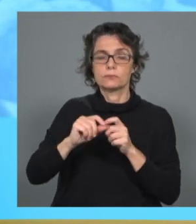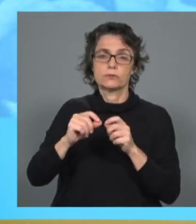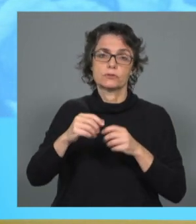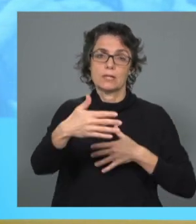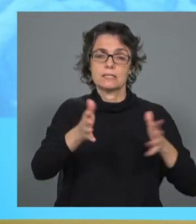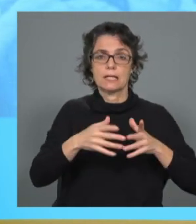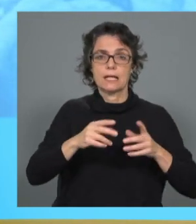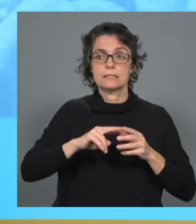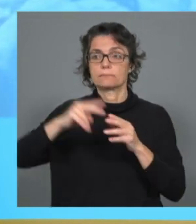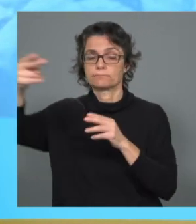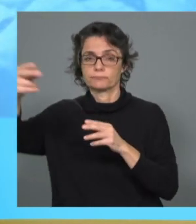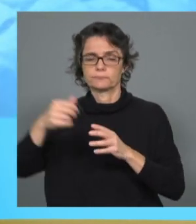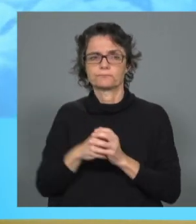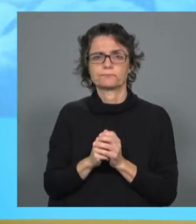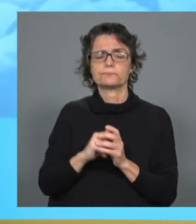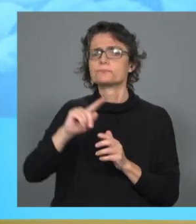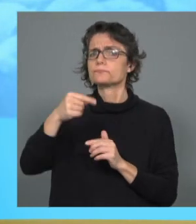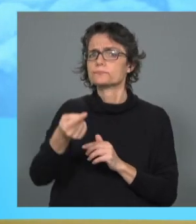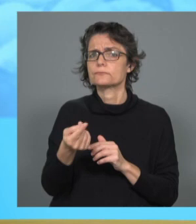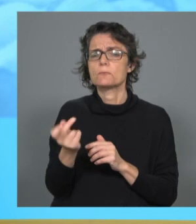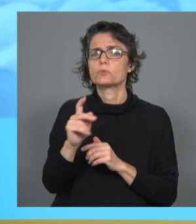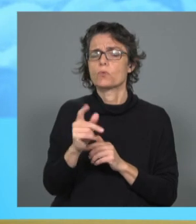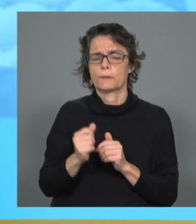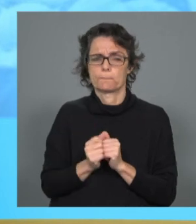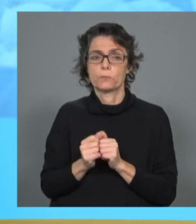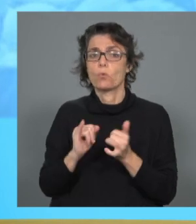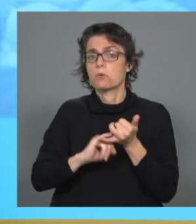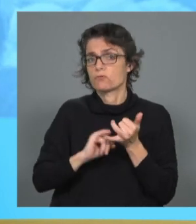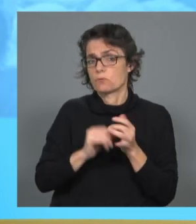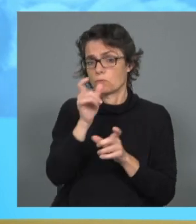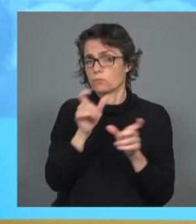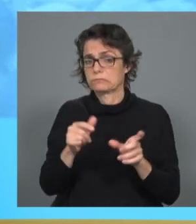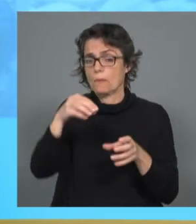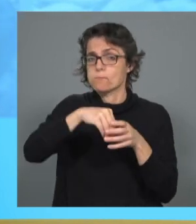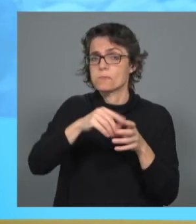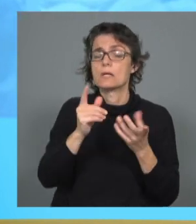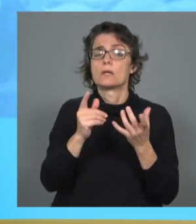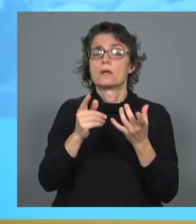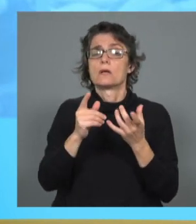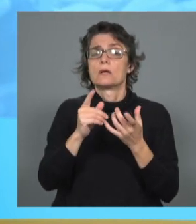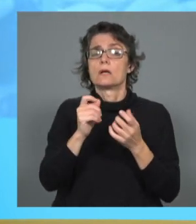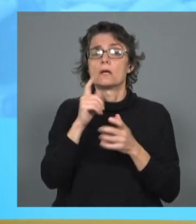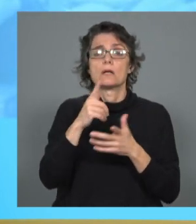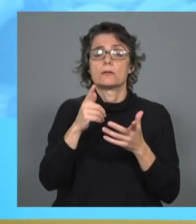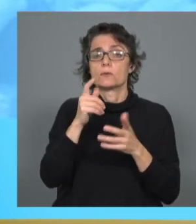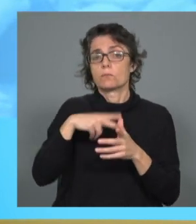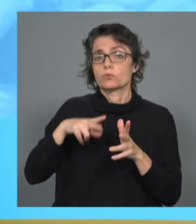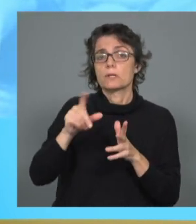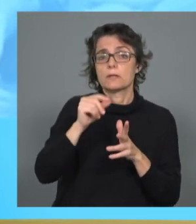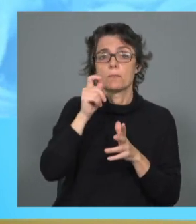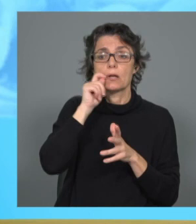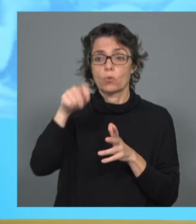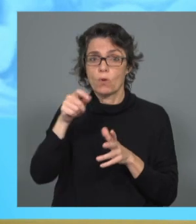uma associação, um grupo de gente que tinha ucranianos e portugueses que se